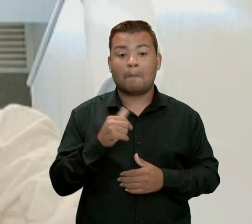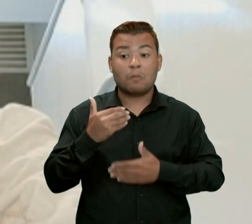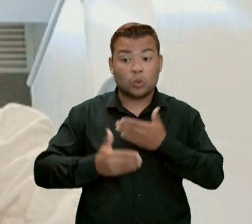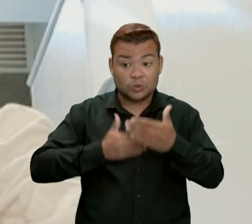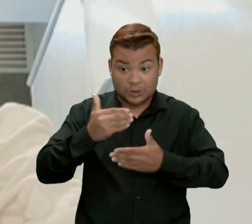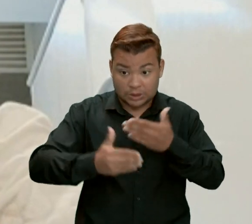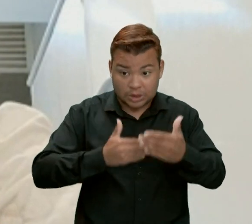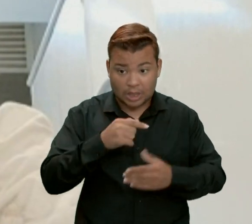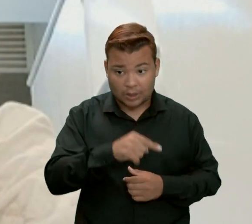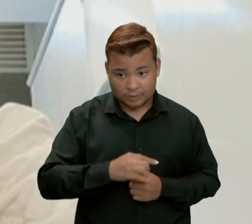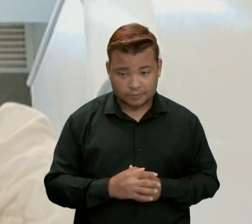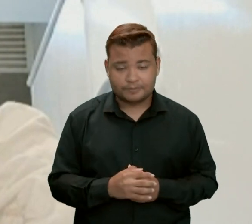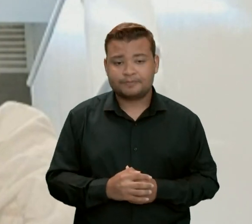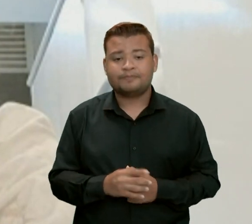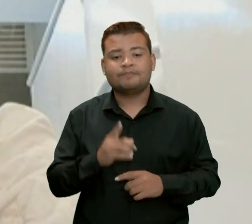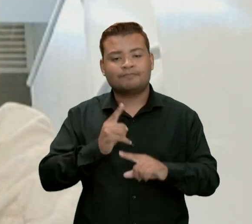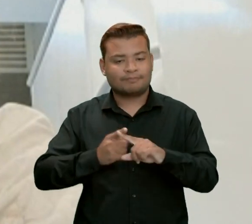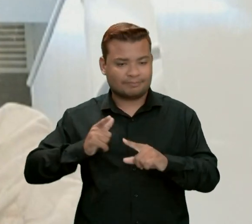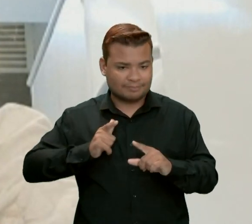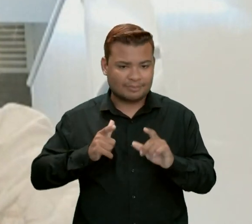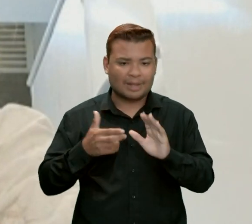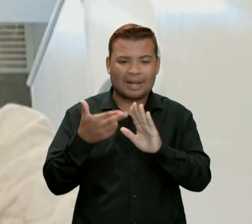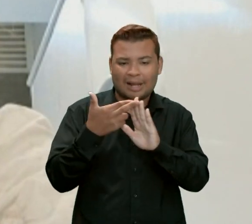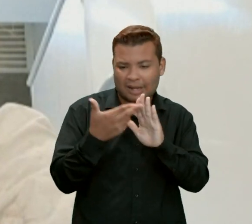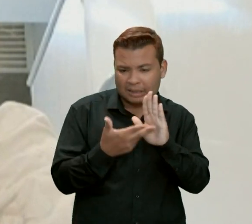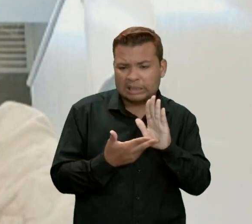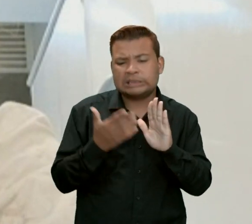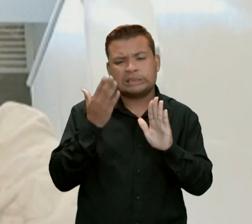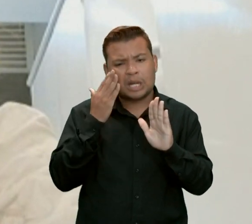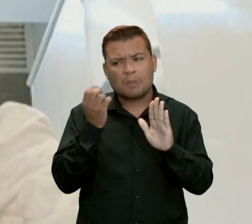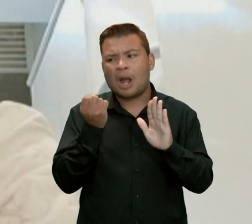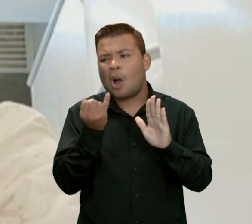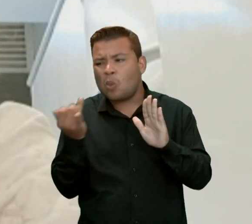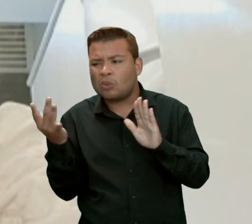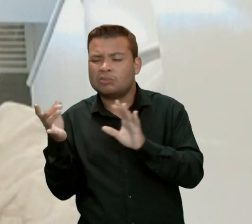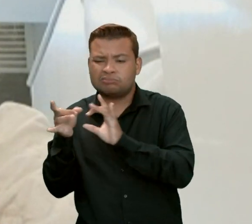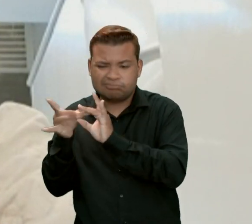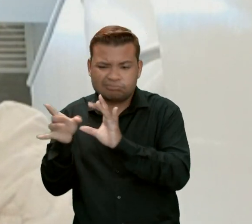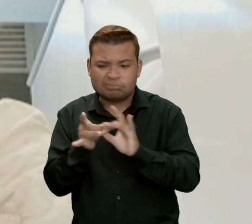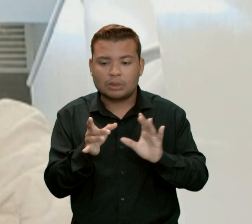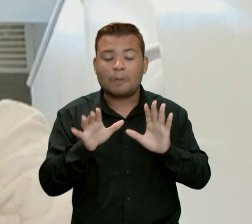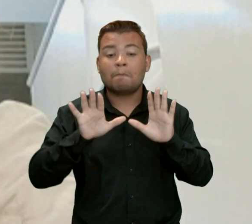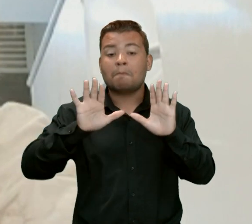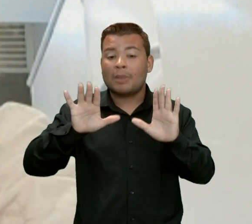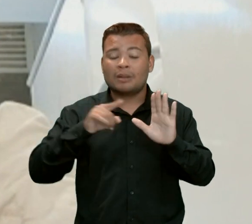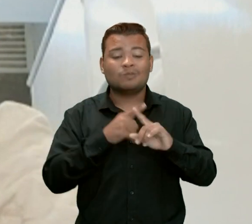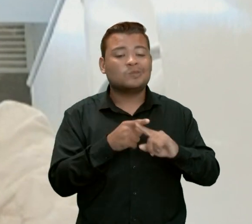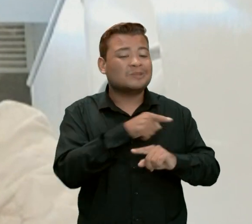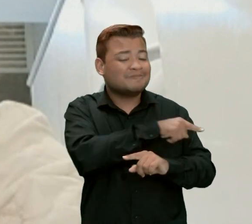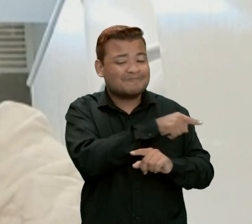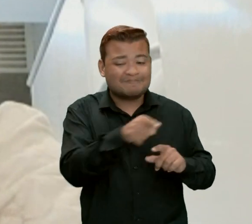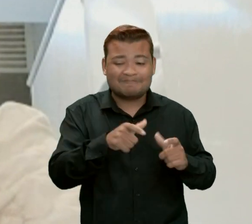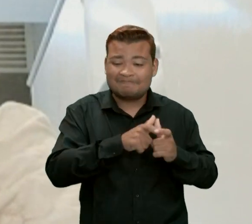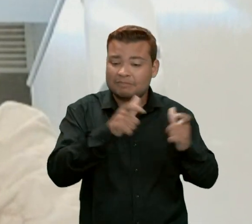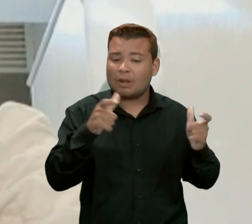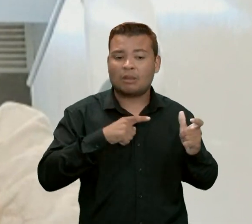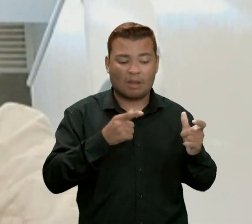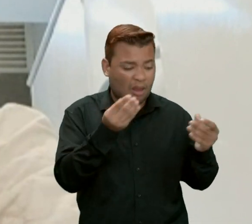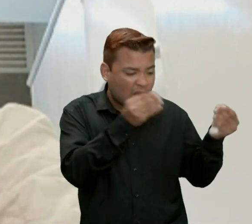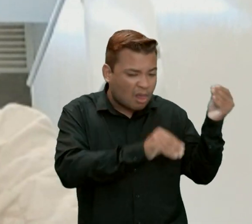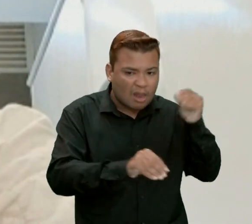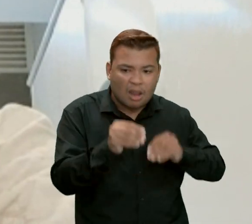regra, né, a gente tem sempre, a todas as suas exceções, eles têm muitos